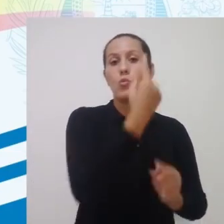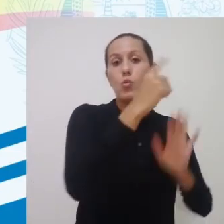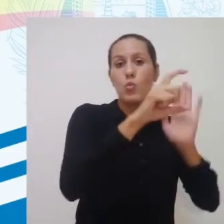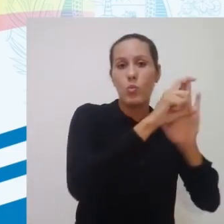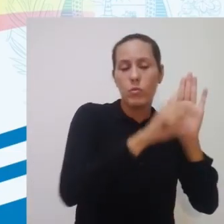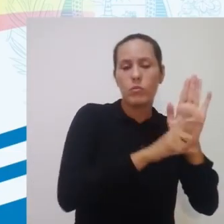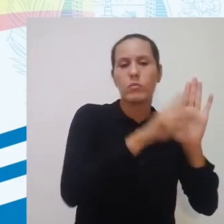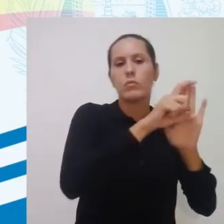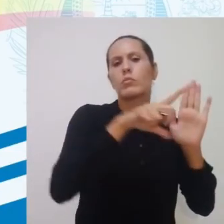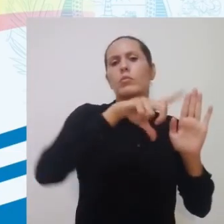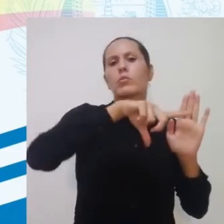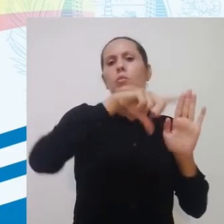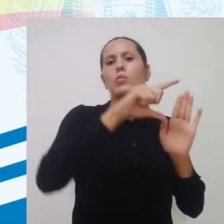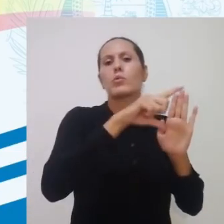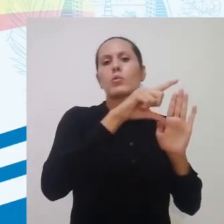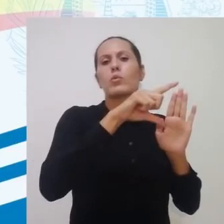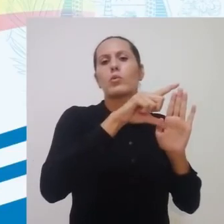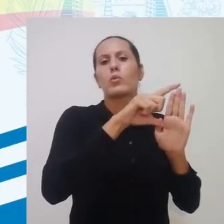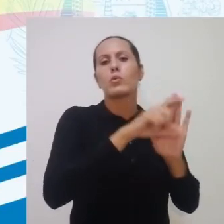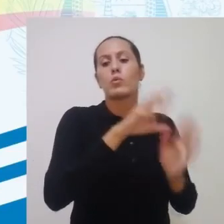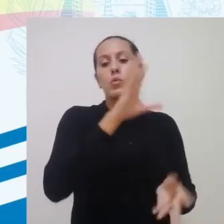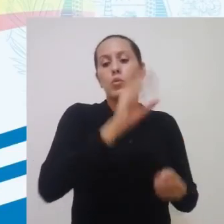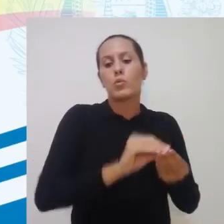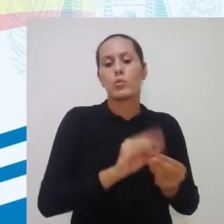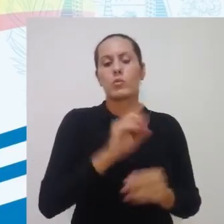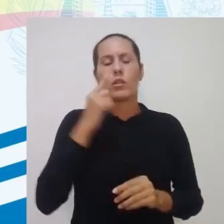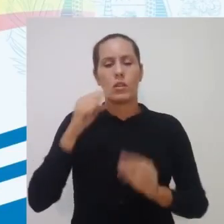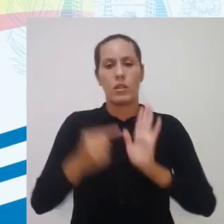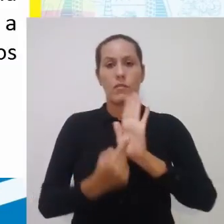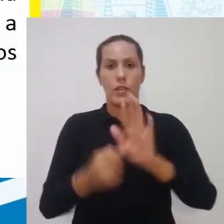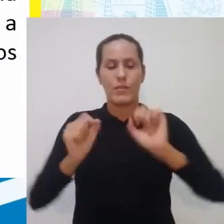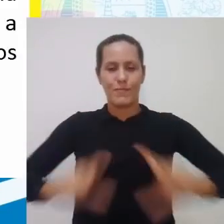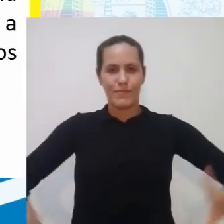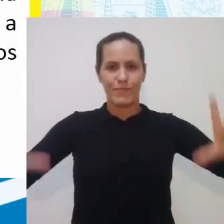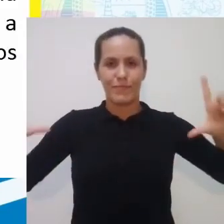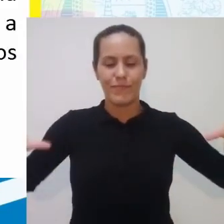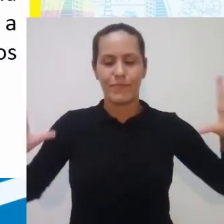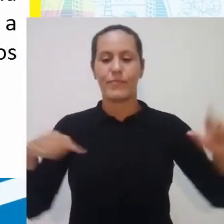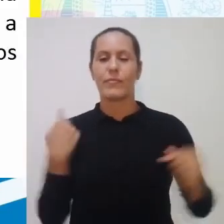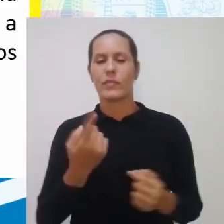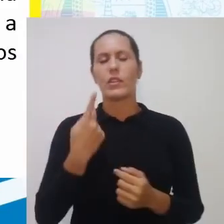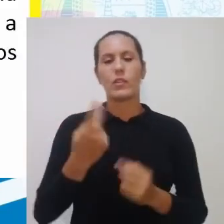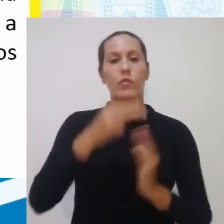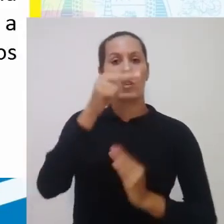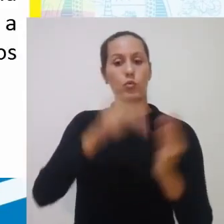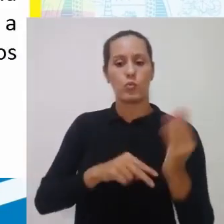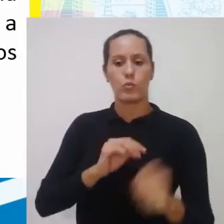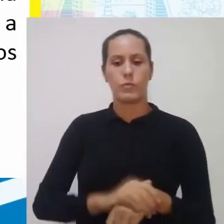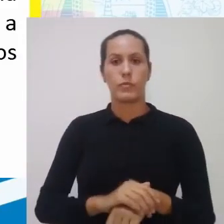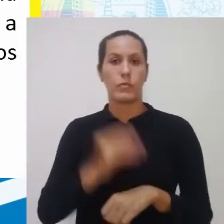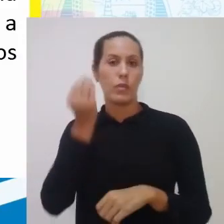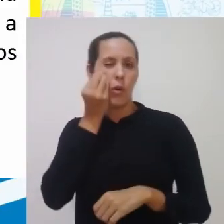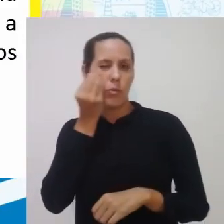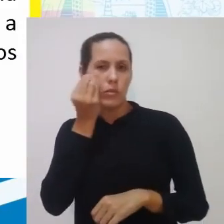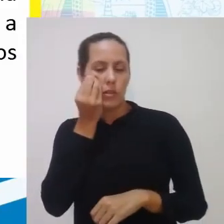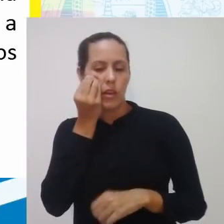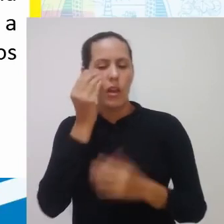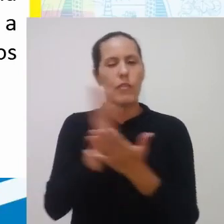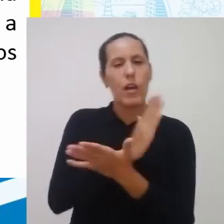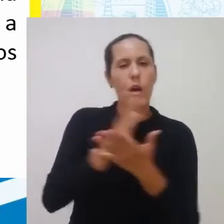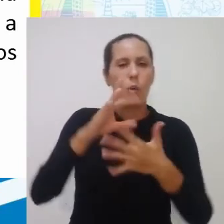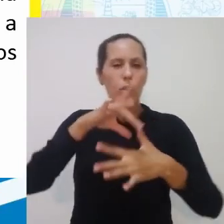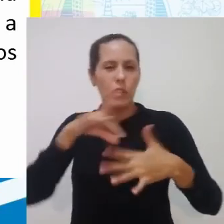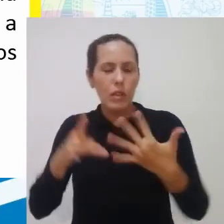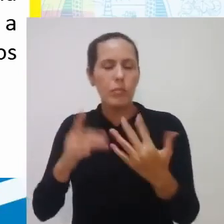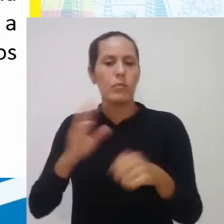parágrafo para esse texto de 2 parágrafos que a gente acabou de ler. Se liga aí no resumo. Ele está aparecendo para vocês agora e a gente vai ler juntos.